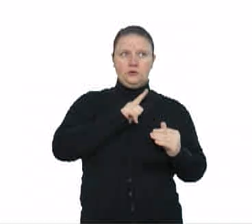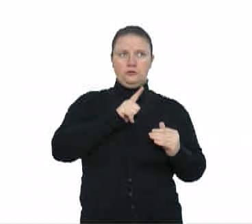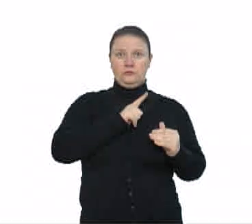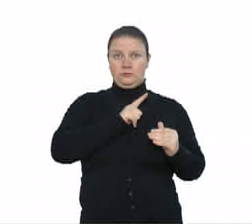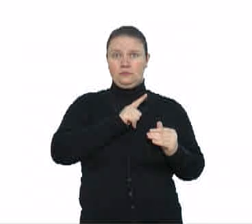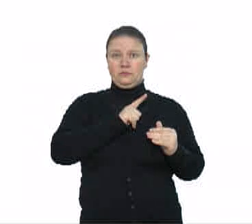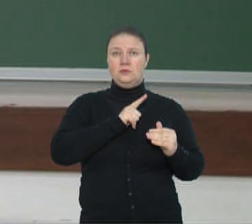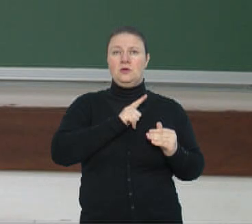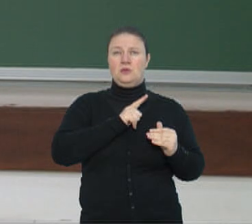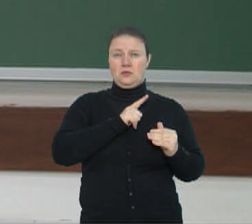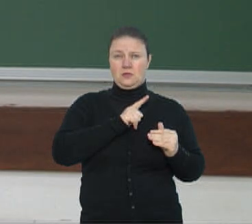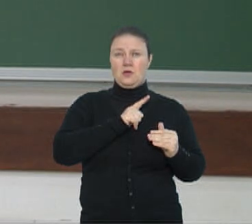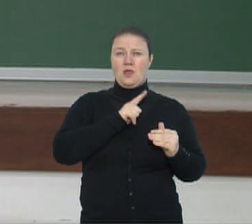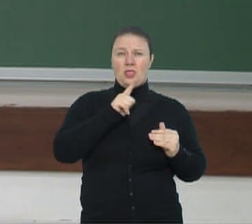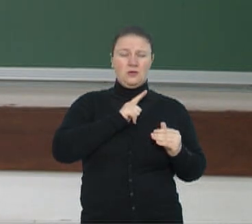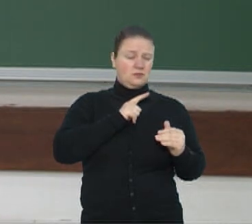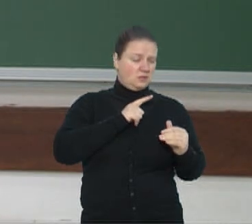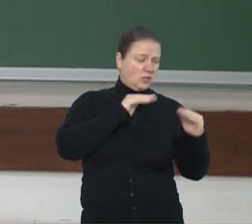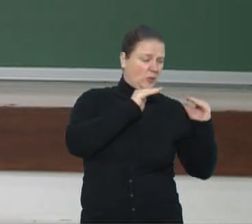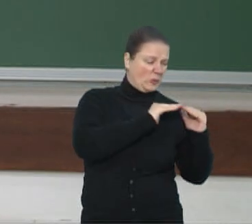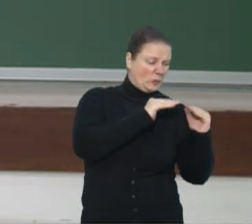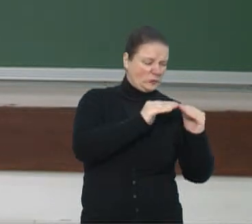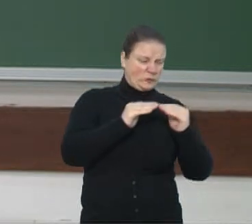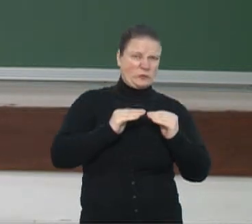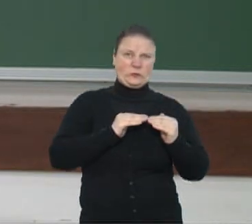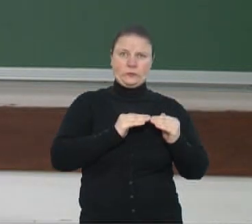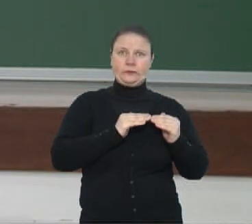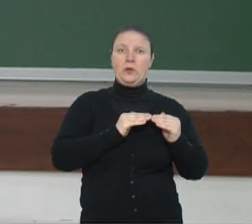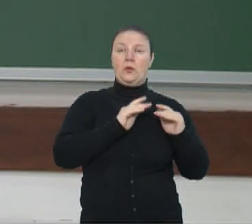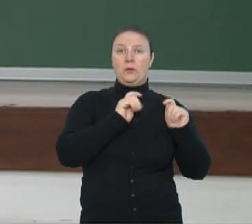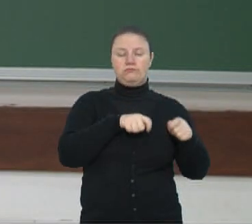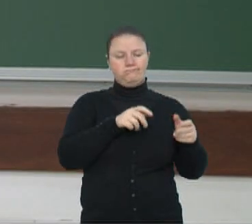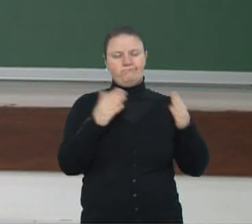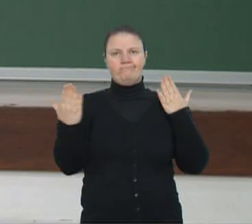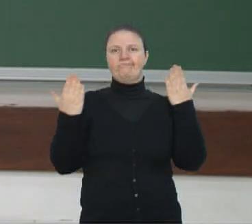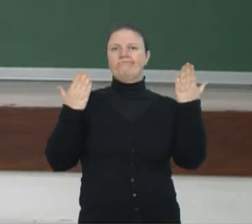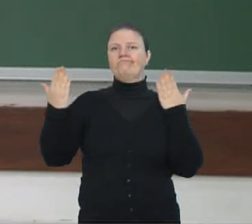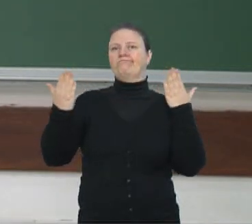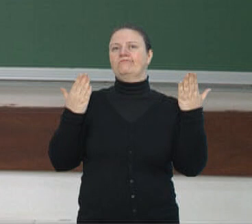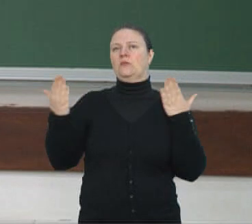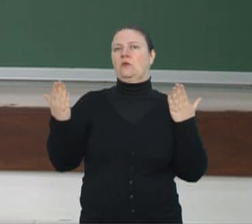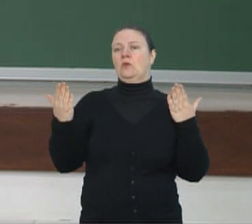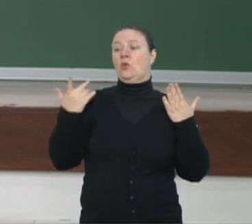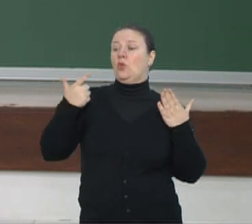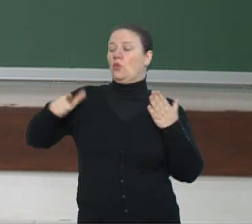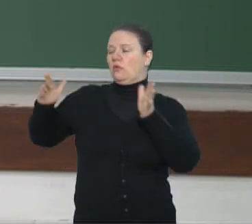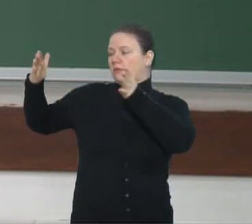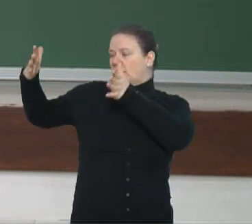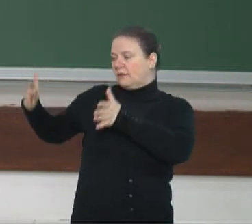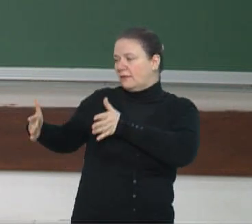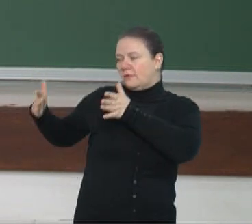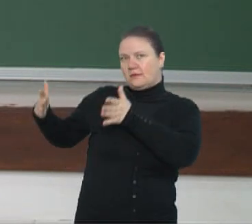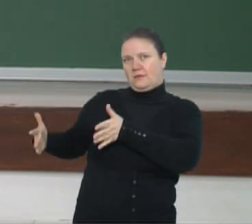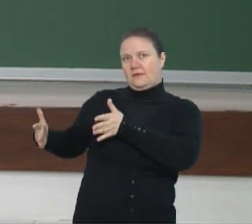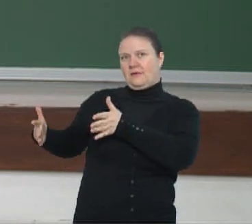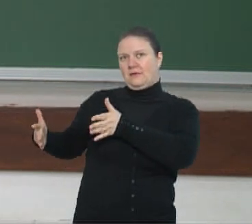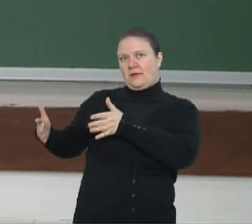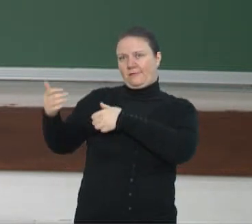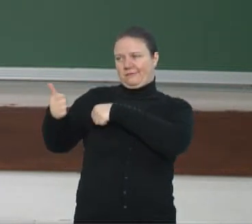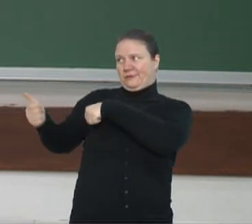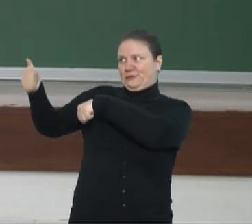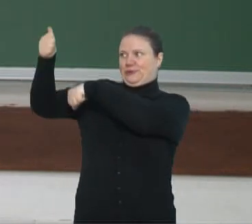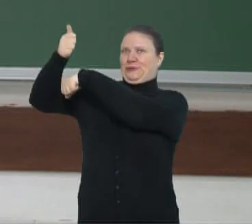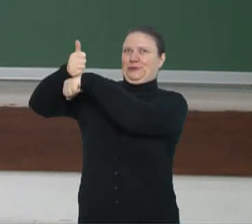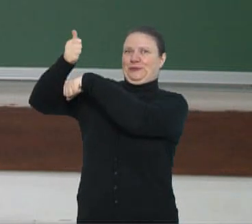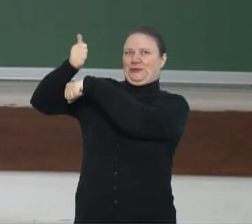essas favelas, esses cortiços britânicos, podemos fazer uma comparação, e no outro lado nós temos o padrão.